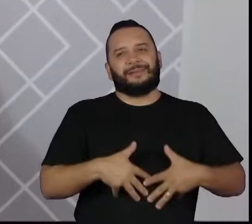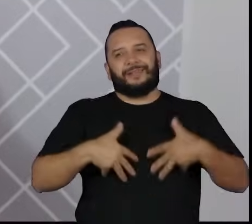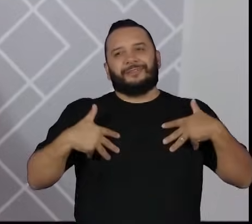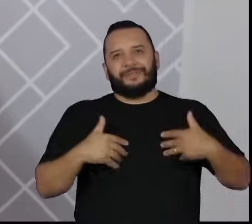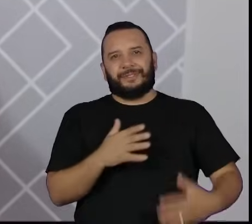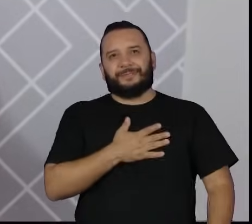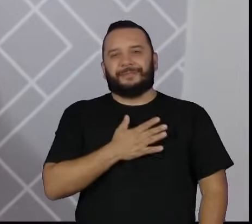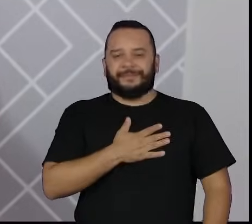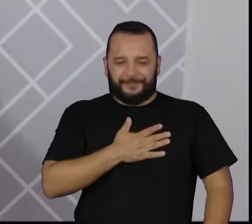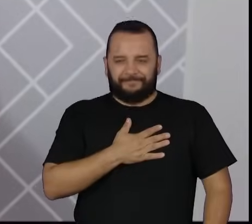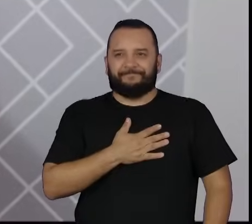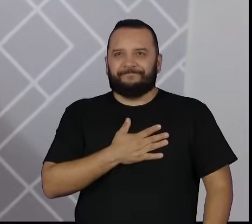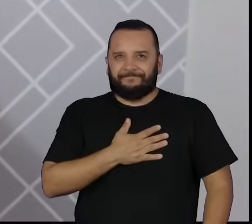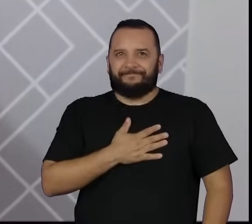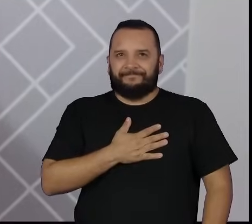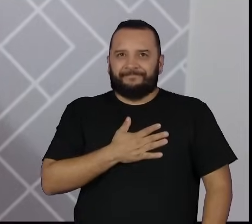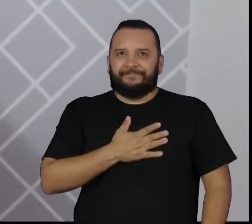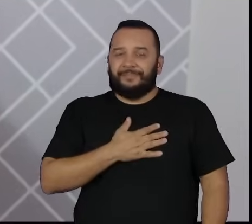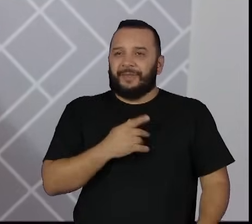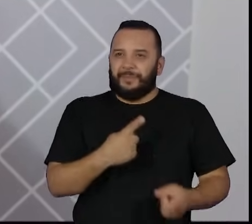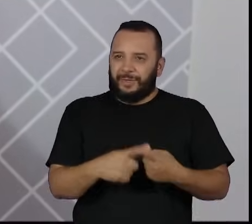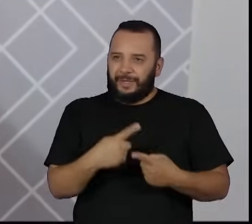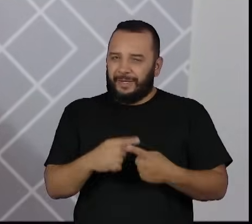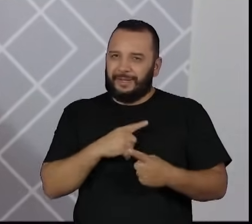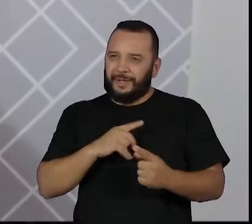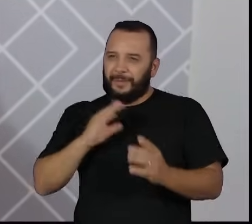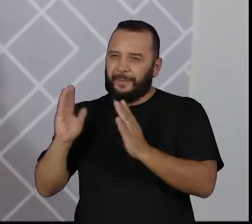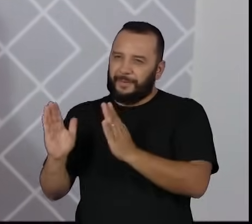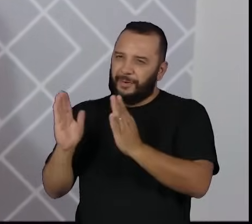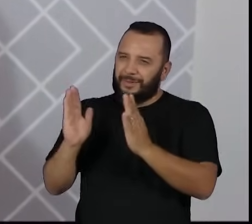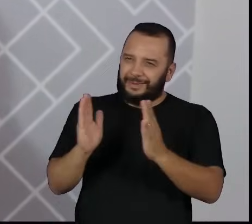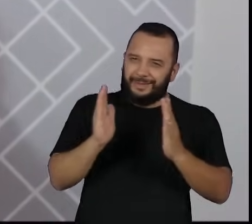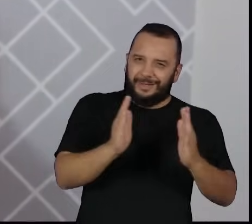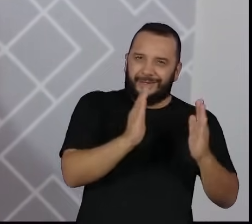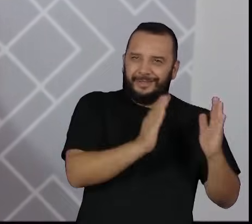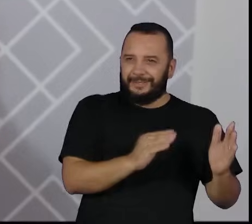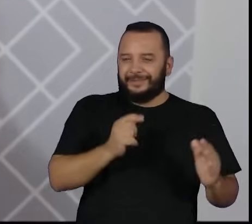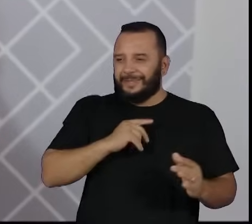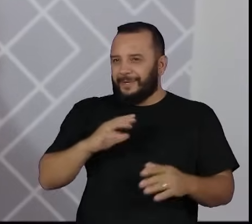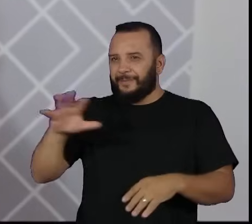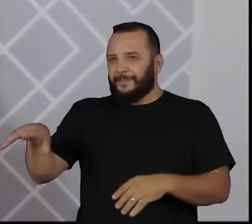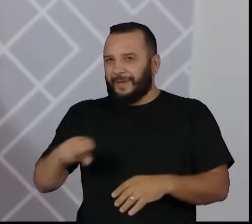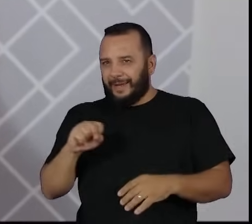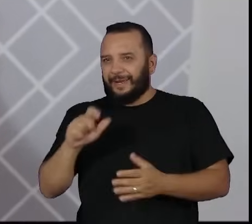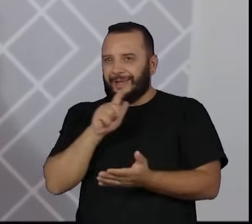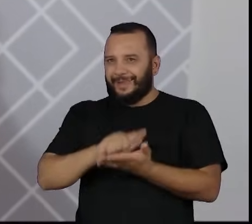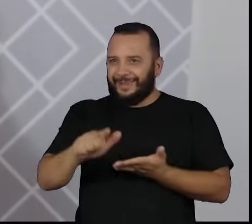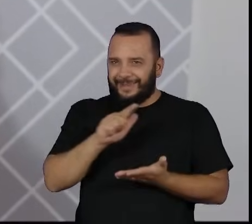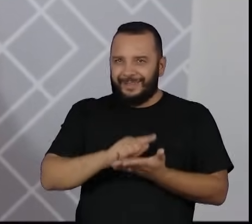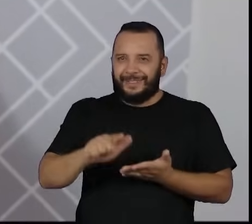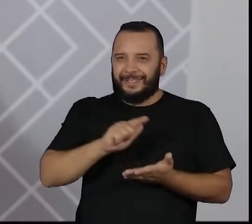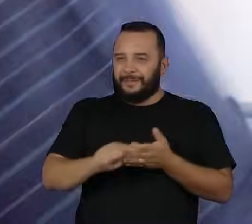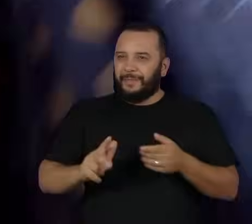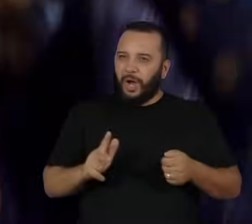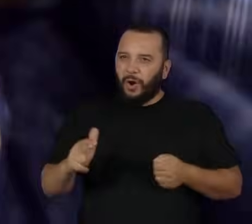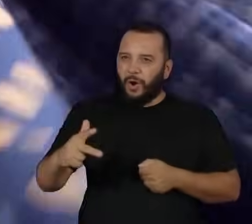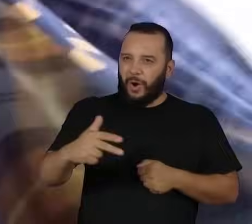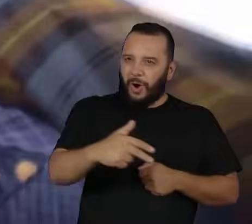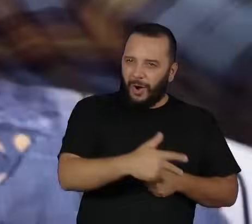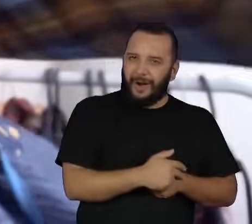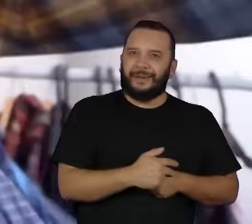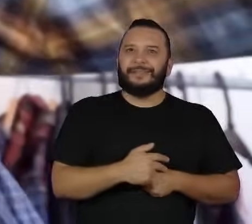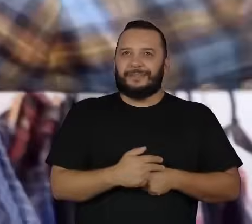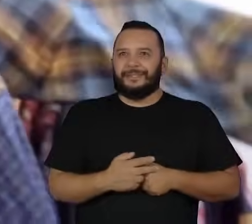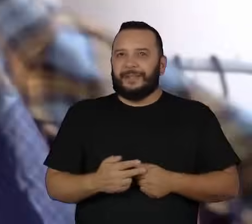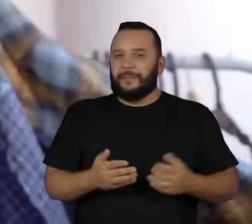vê o círculo que ele tem, desde quem recolhe o guarda-chuva, quem higieniza, quem corta, e é enviado